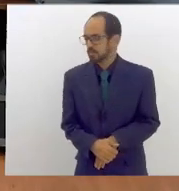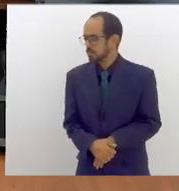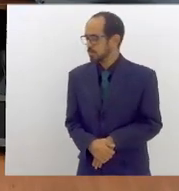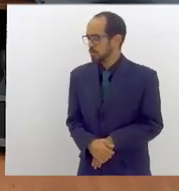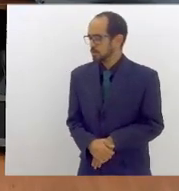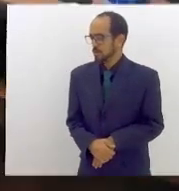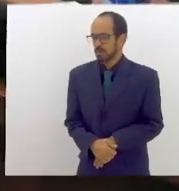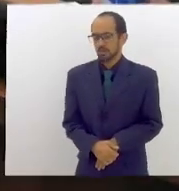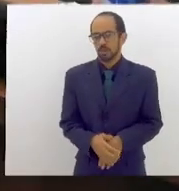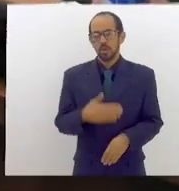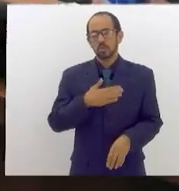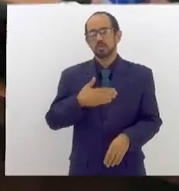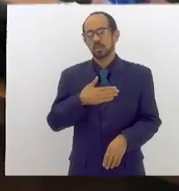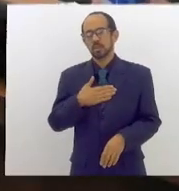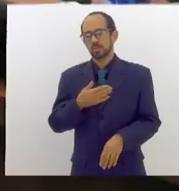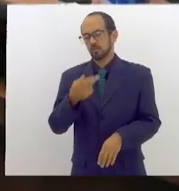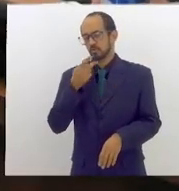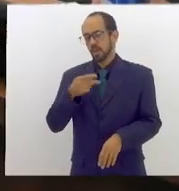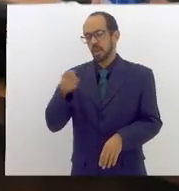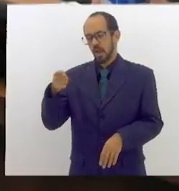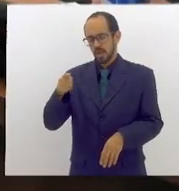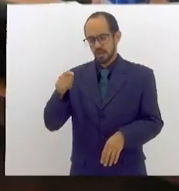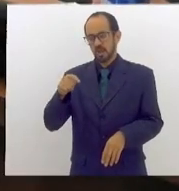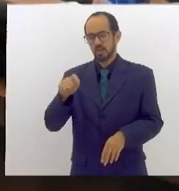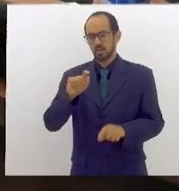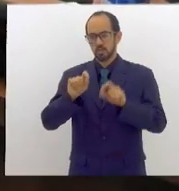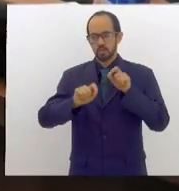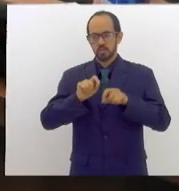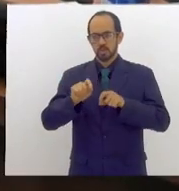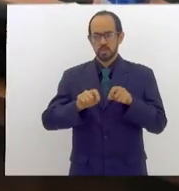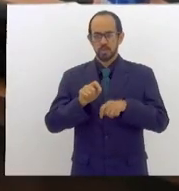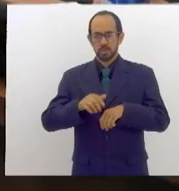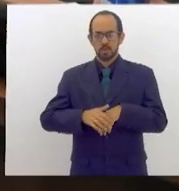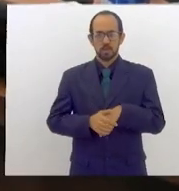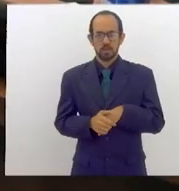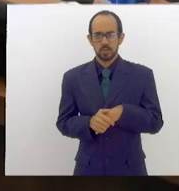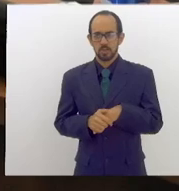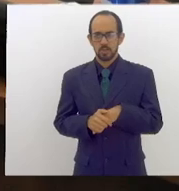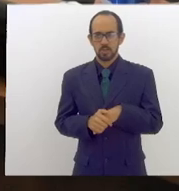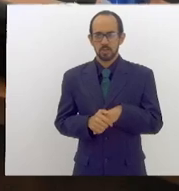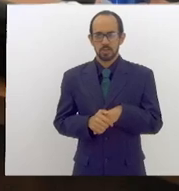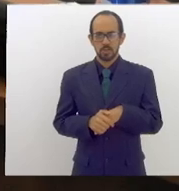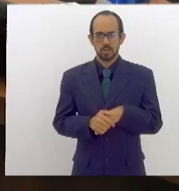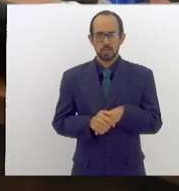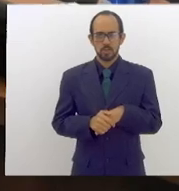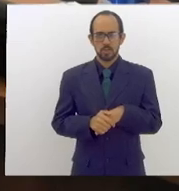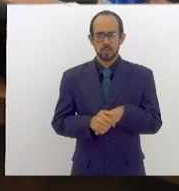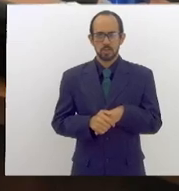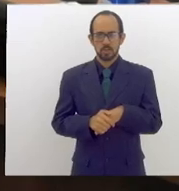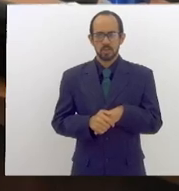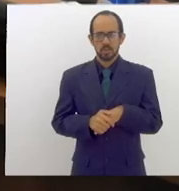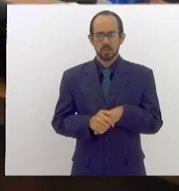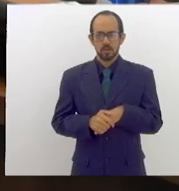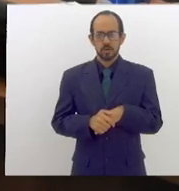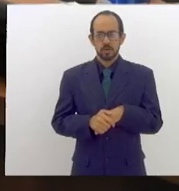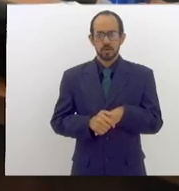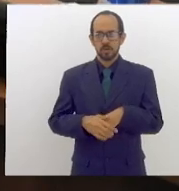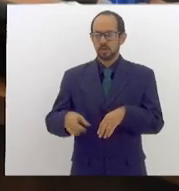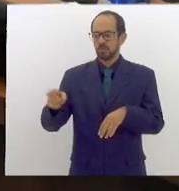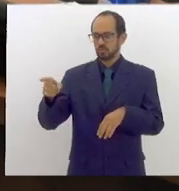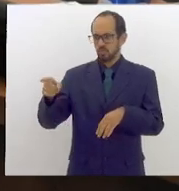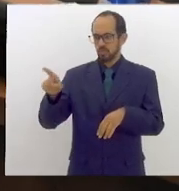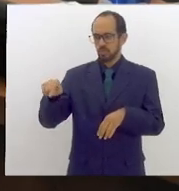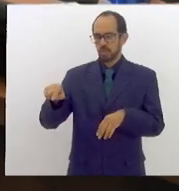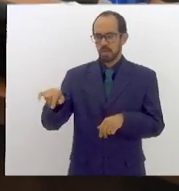quero dizer que eu fiquei contente de saber não sei se está confirmado ainda a vossa posição de grande articulador